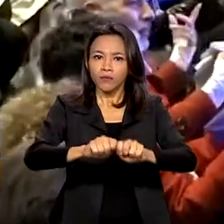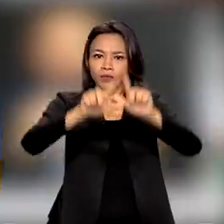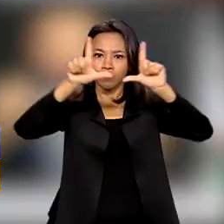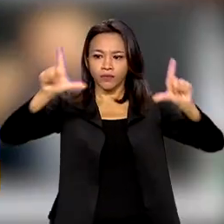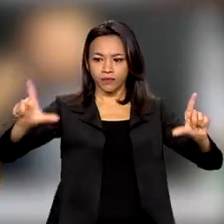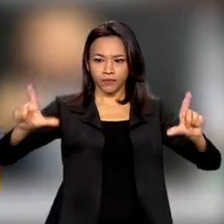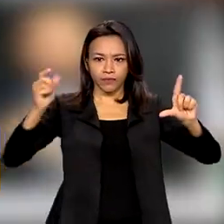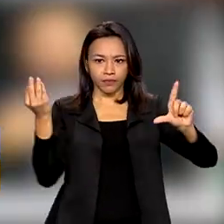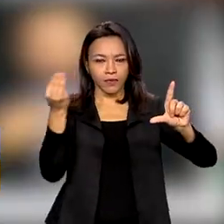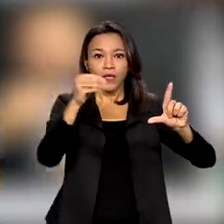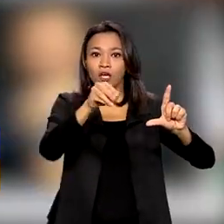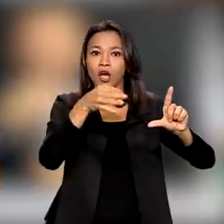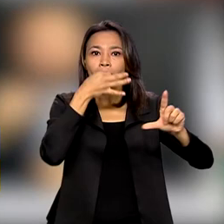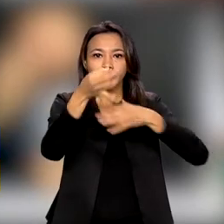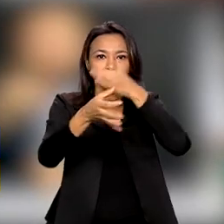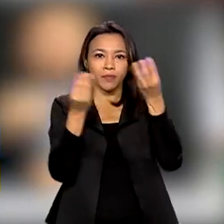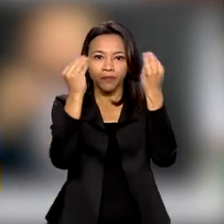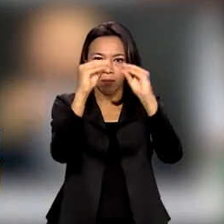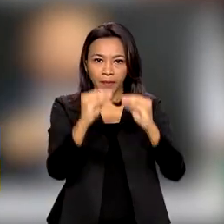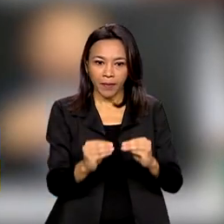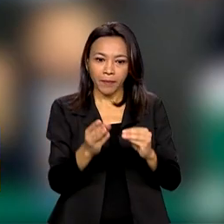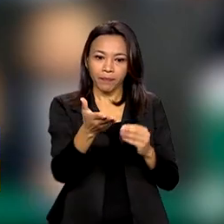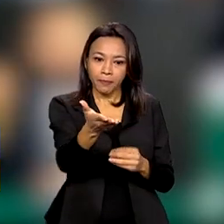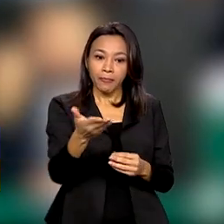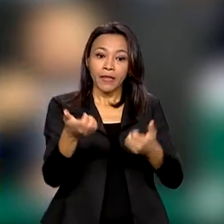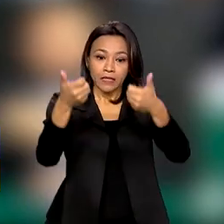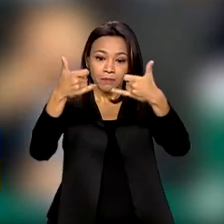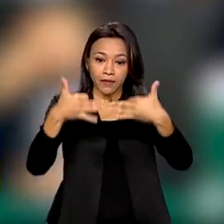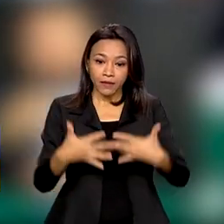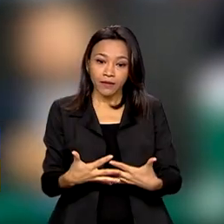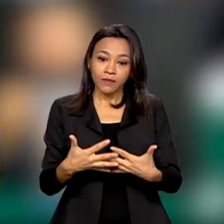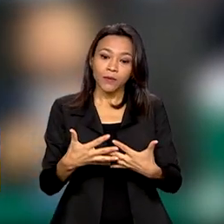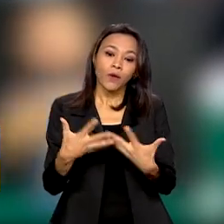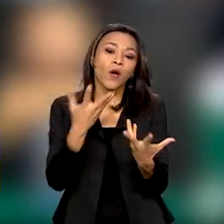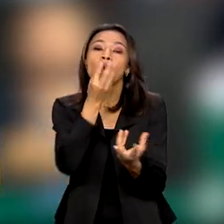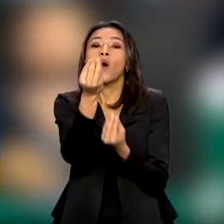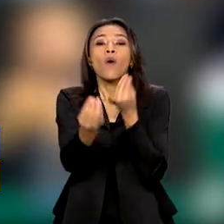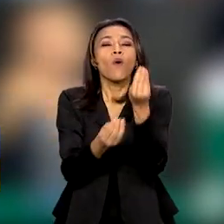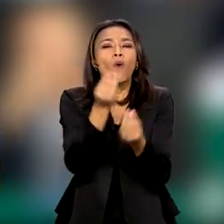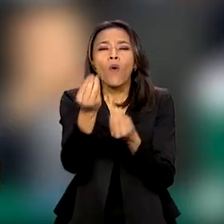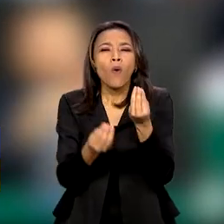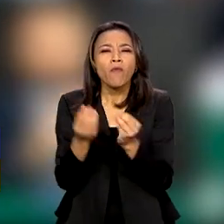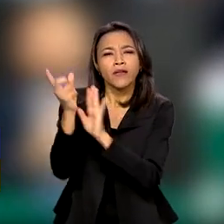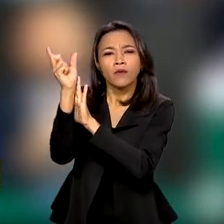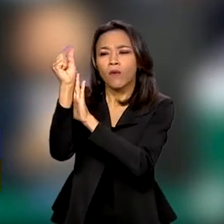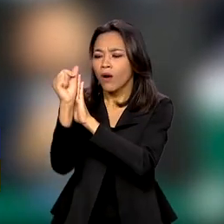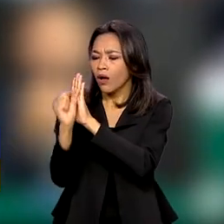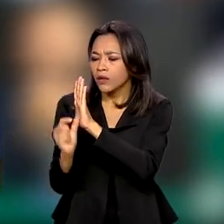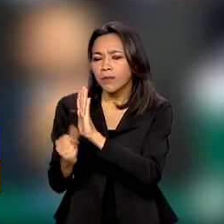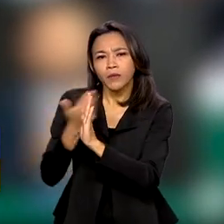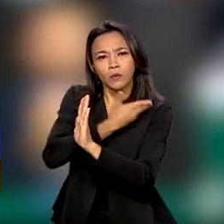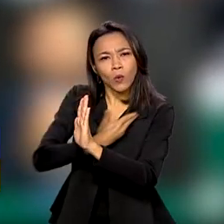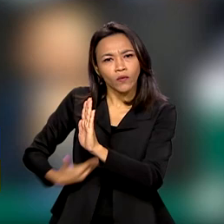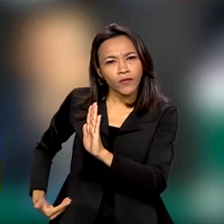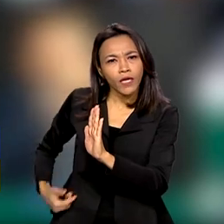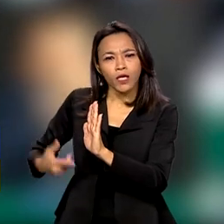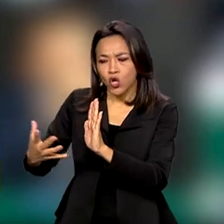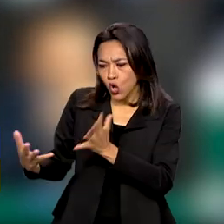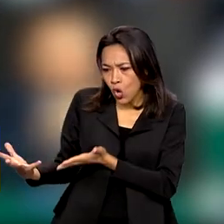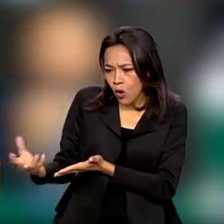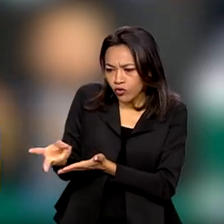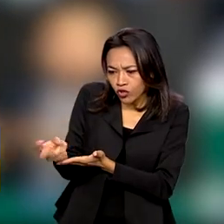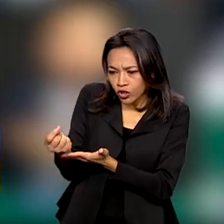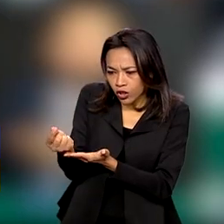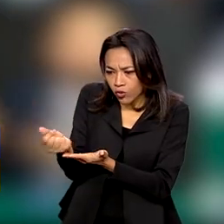internet. PPA é isso, senhoras e senhores. Nós estamos decidindo como vai ser composto o orçamento, ou seja, tudo aquilo que foi arrecadado do